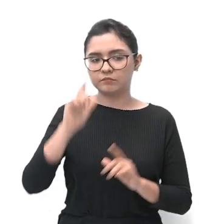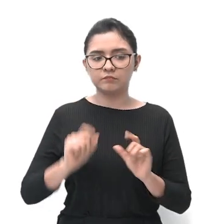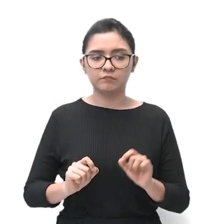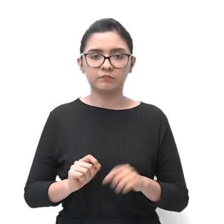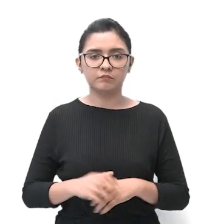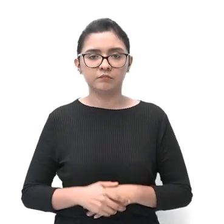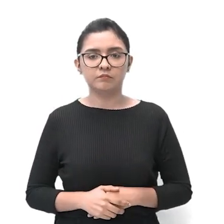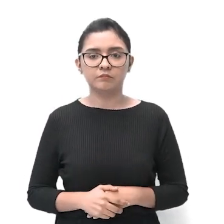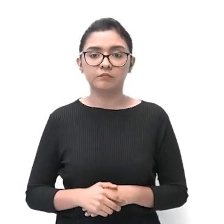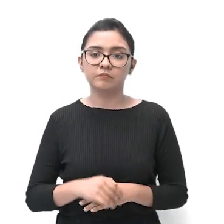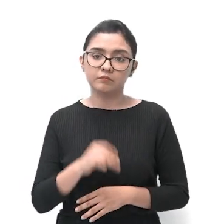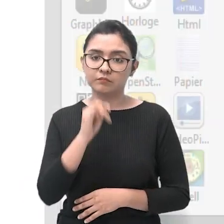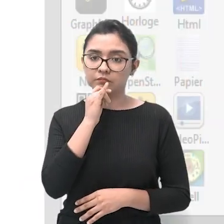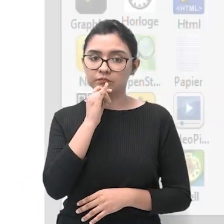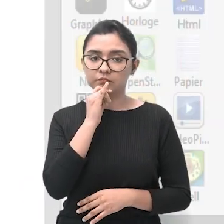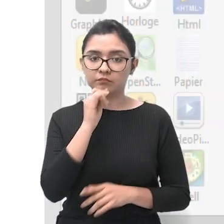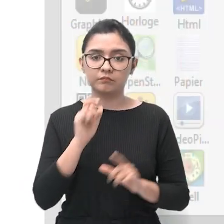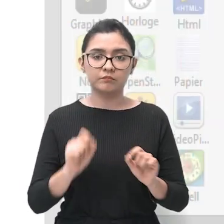parte branca,